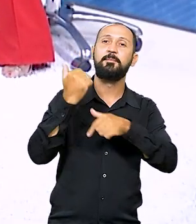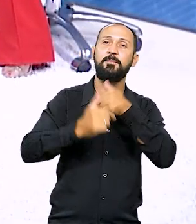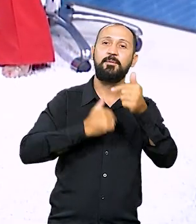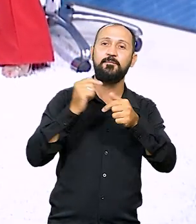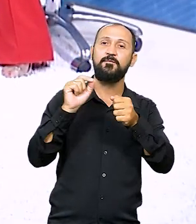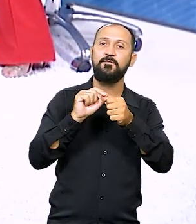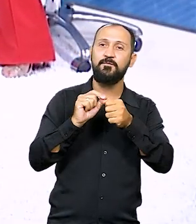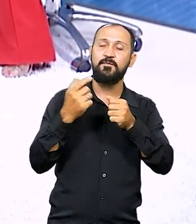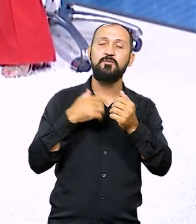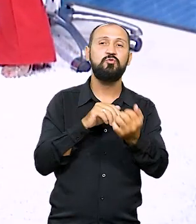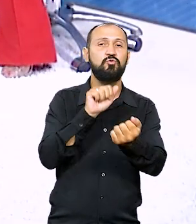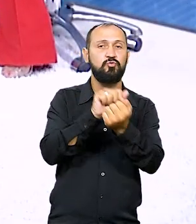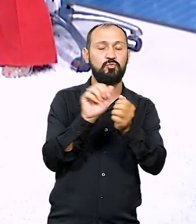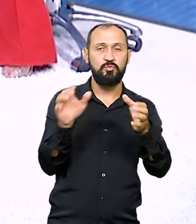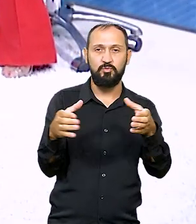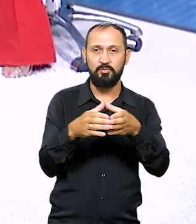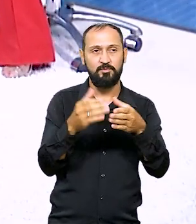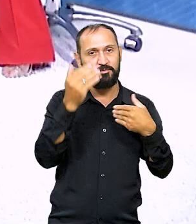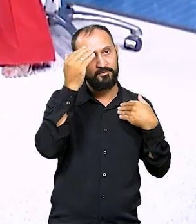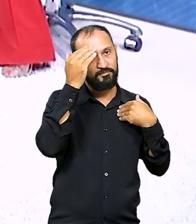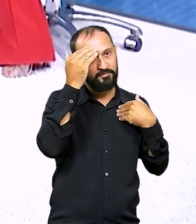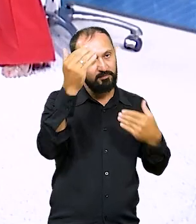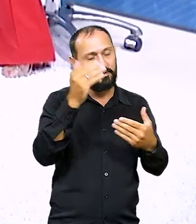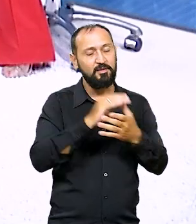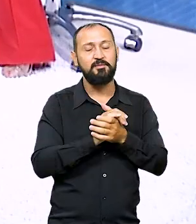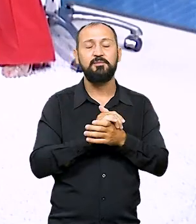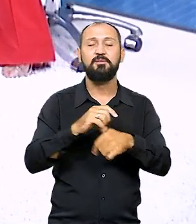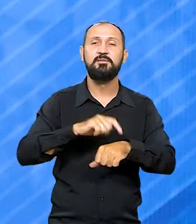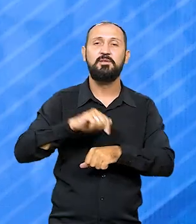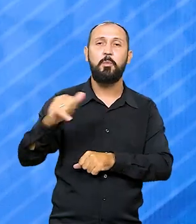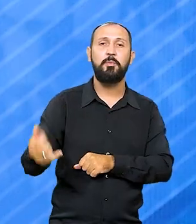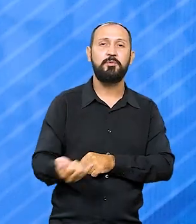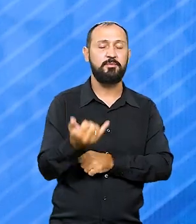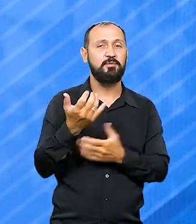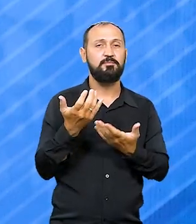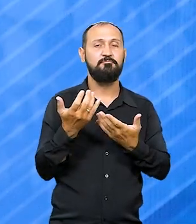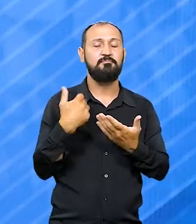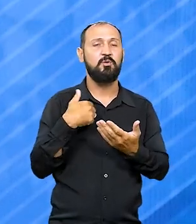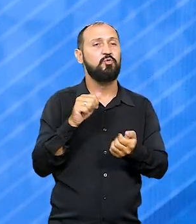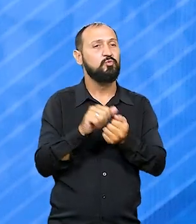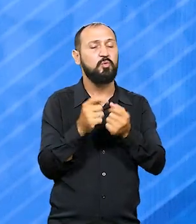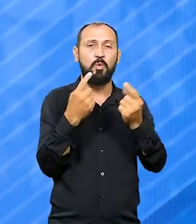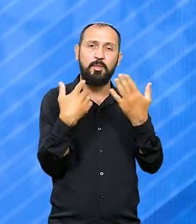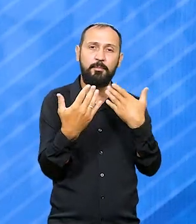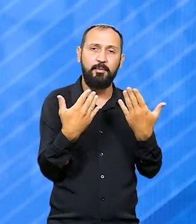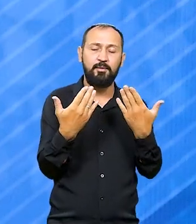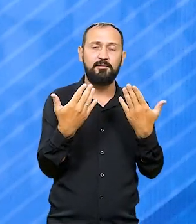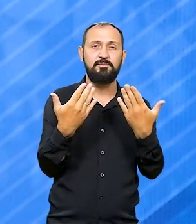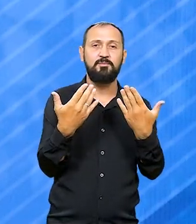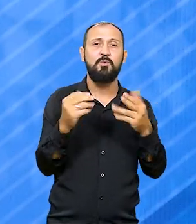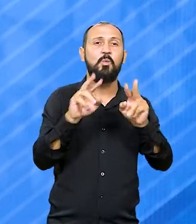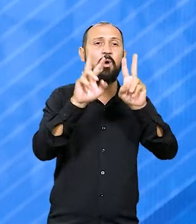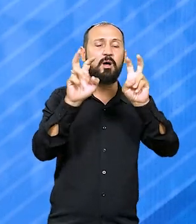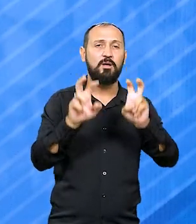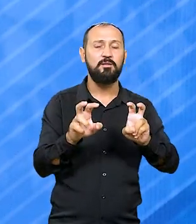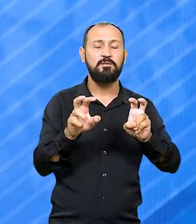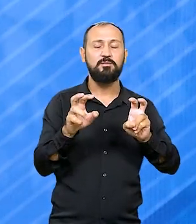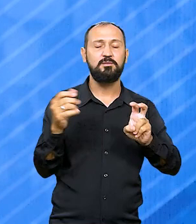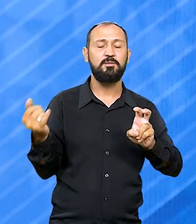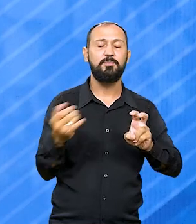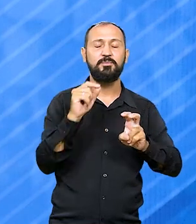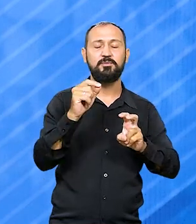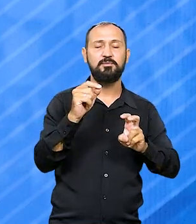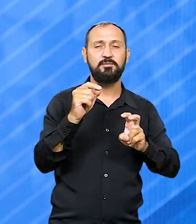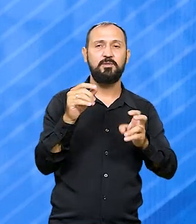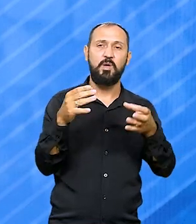parabéns pelo trabalho exercido aí à frente da comissão. Eu agradeço, Silvia, a oportunidade de estar aqui debatendo assuntos